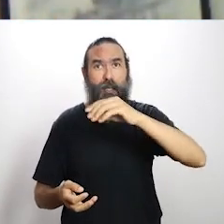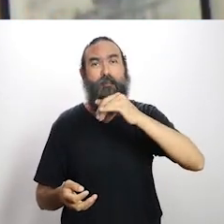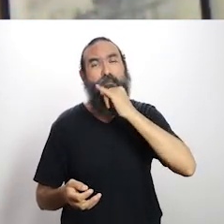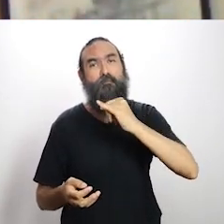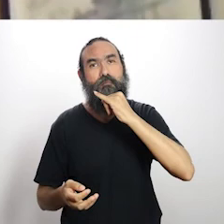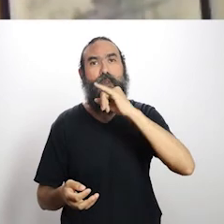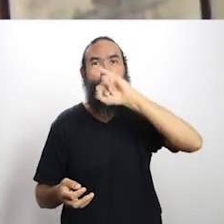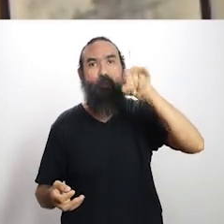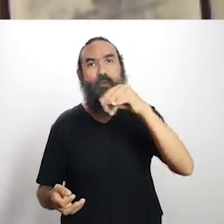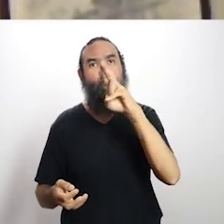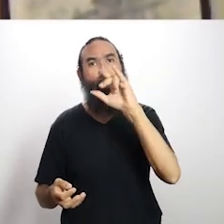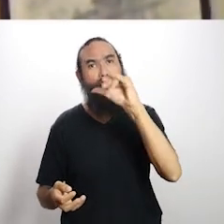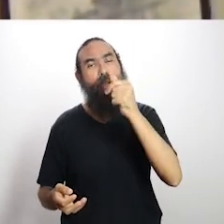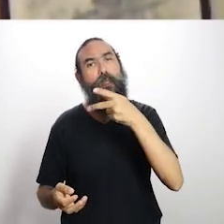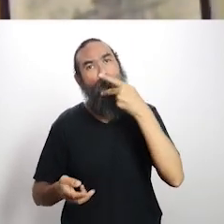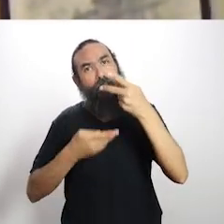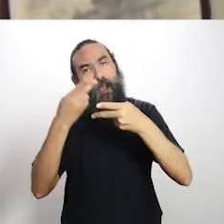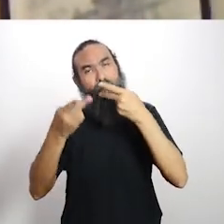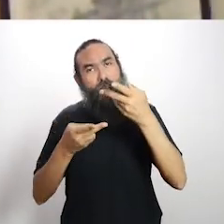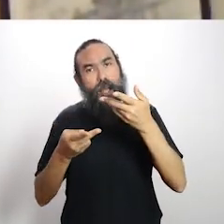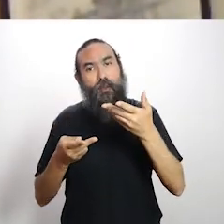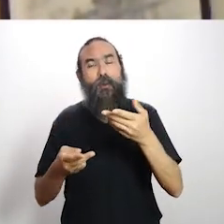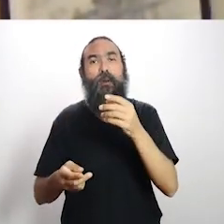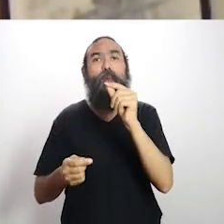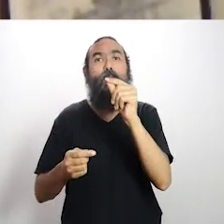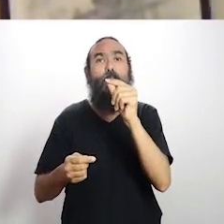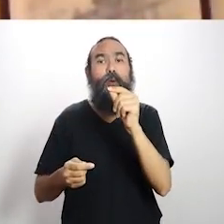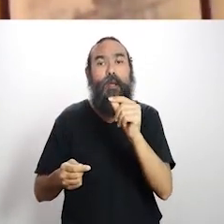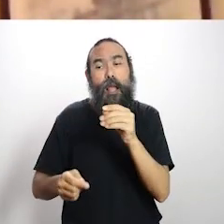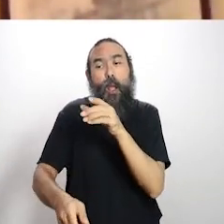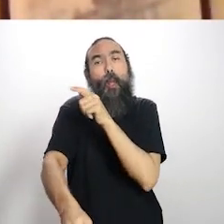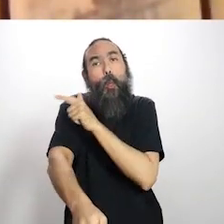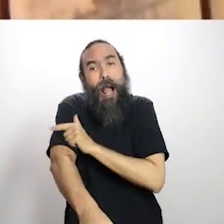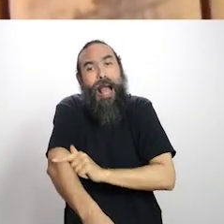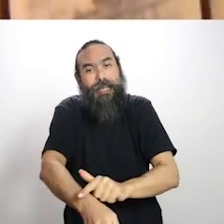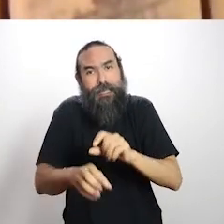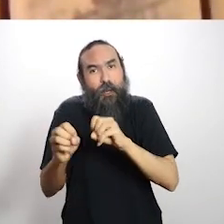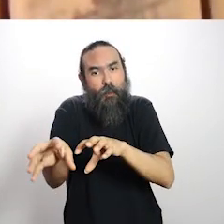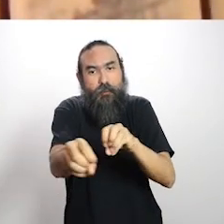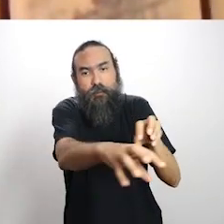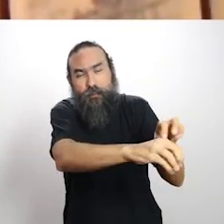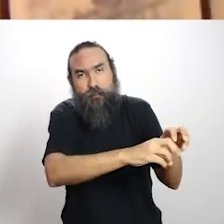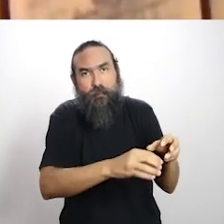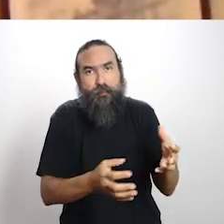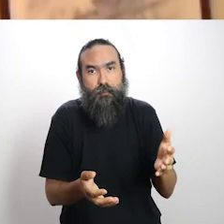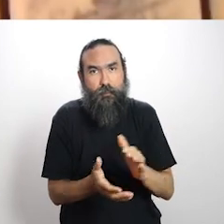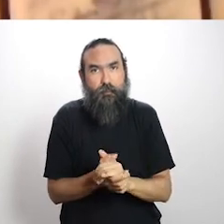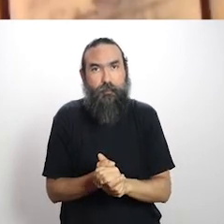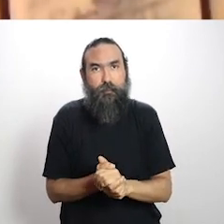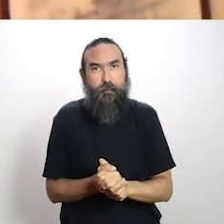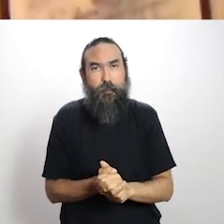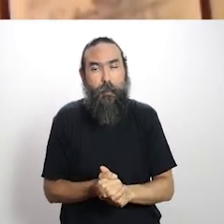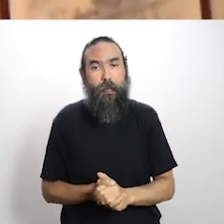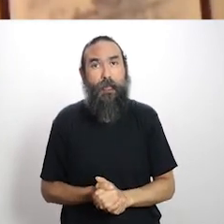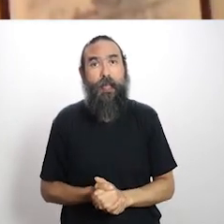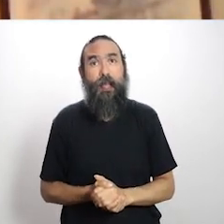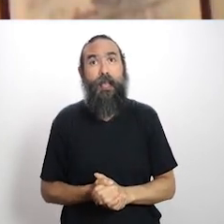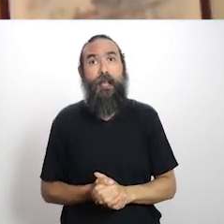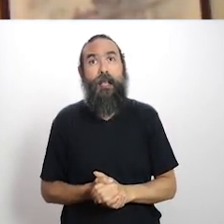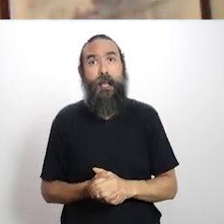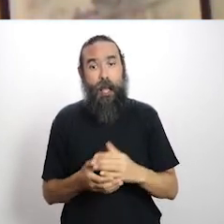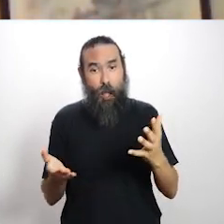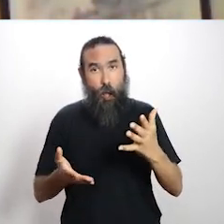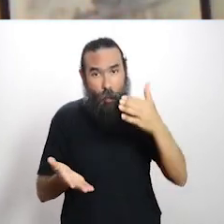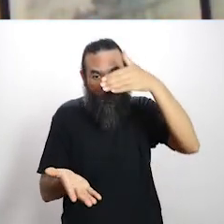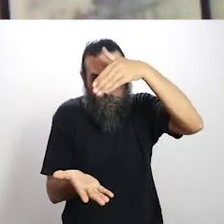inovação muito grande que é a aquisição de ativos culturais o que é a aquisição de ativos culturais